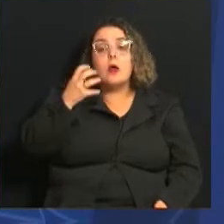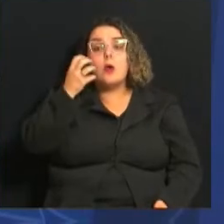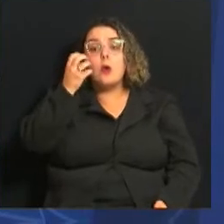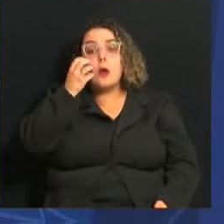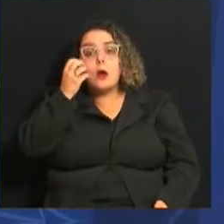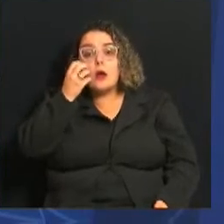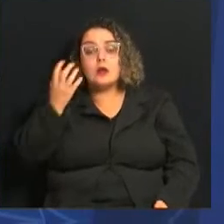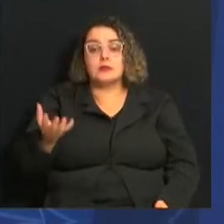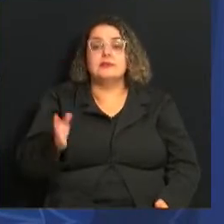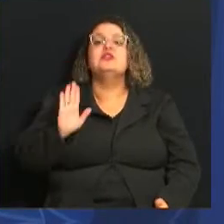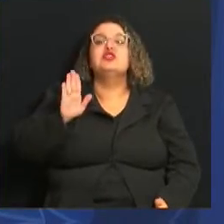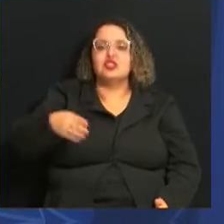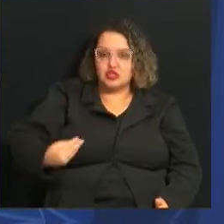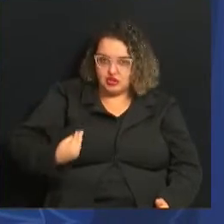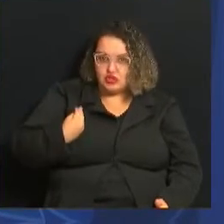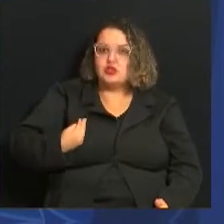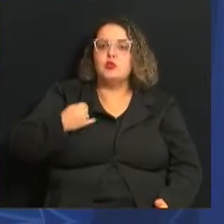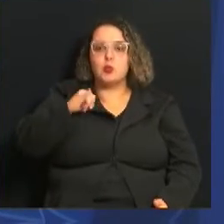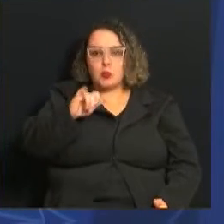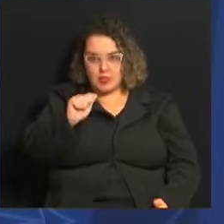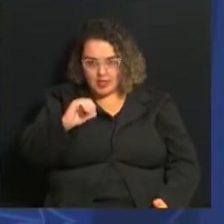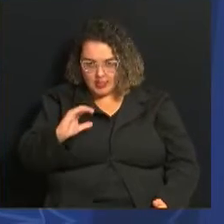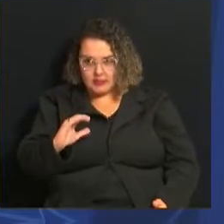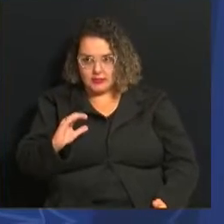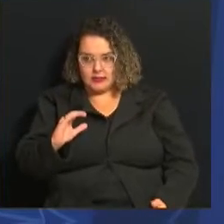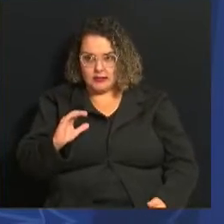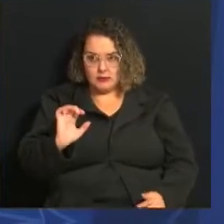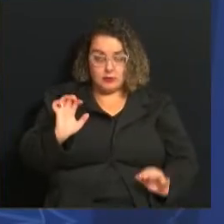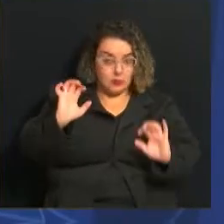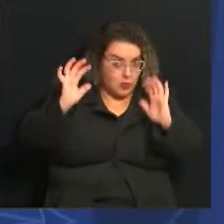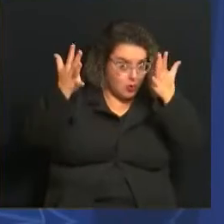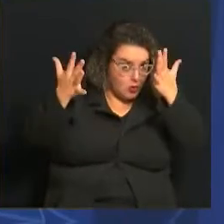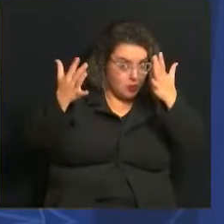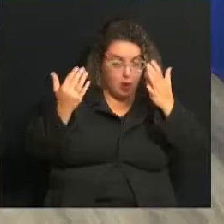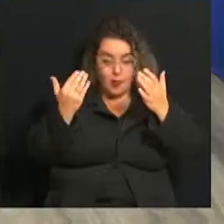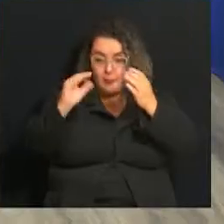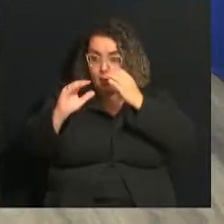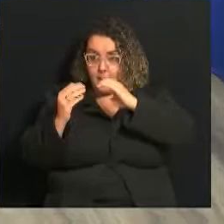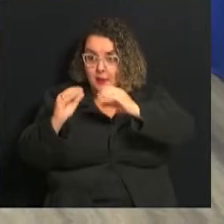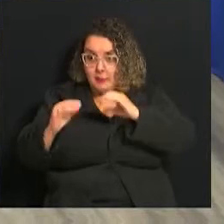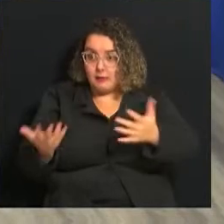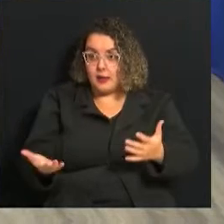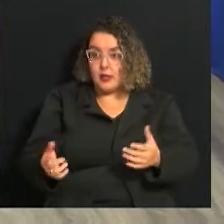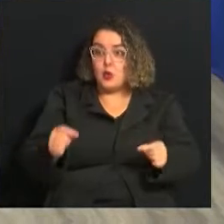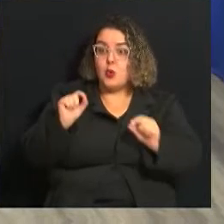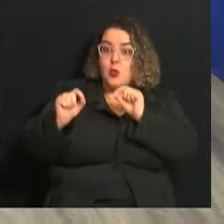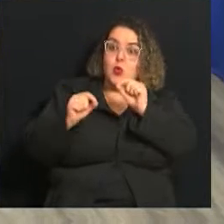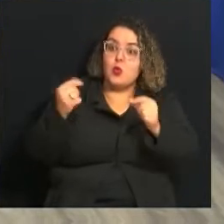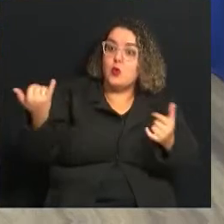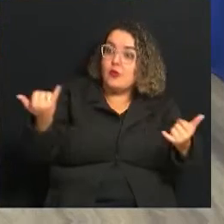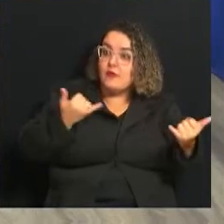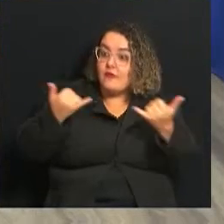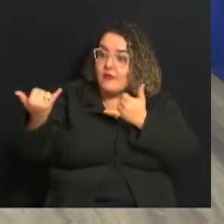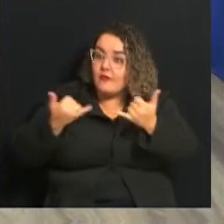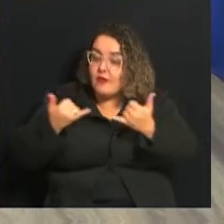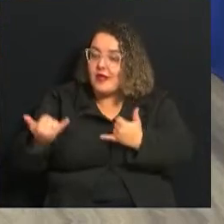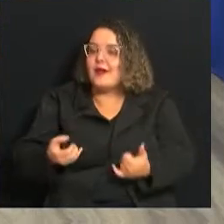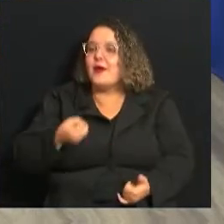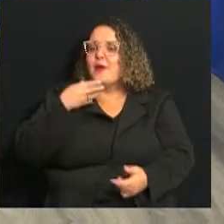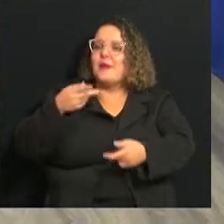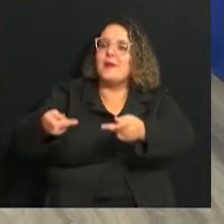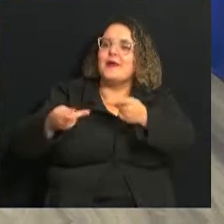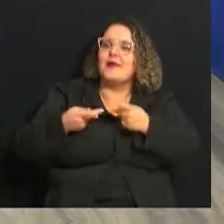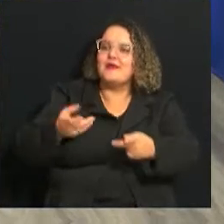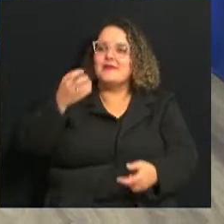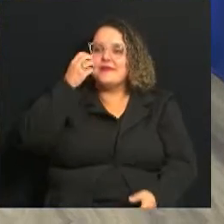que está no IAC e estão acontecendo lançamentos por aí. O que você pode nos contar? Seja bem-vindo e